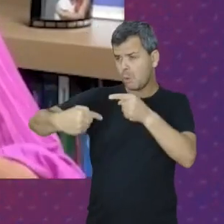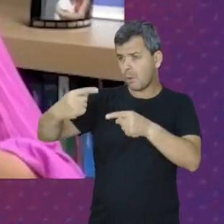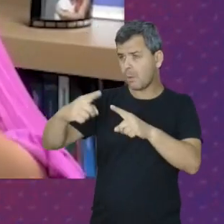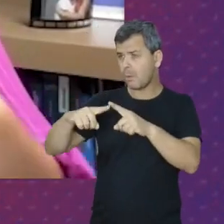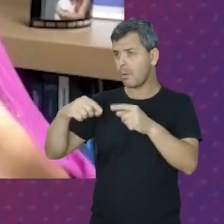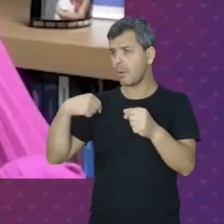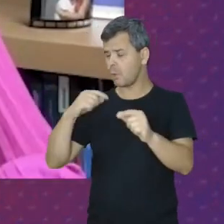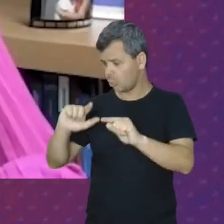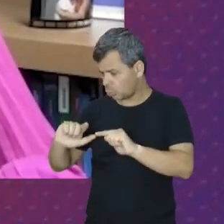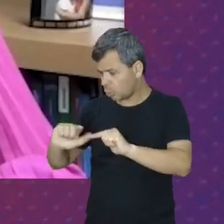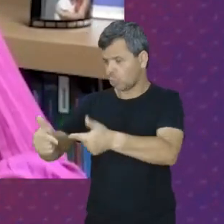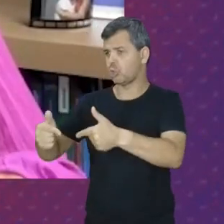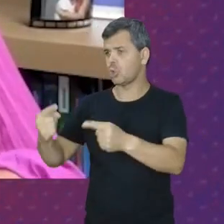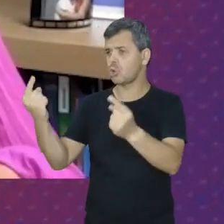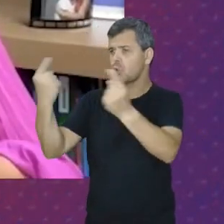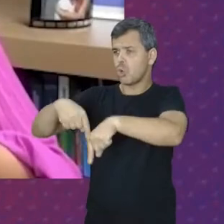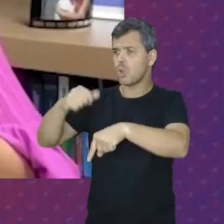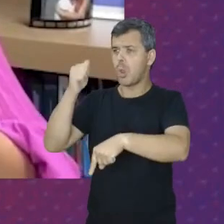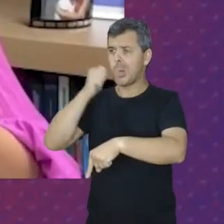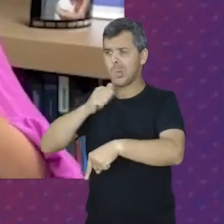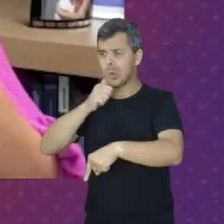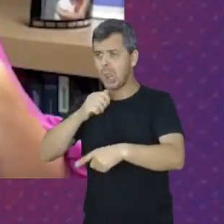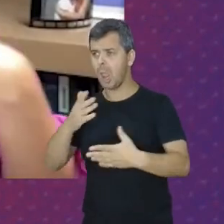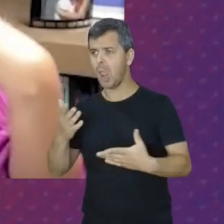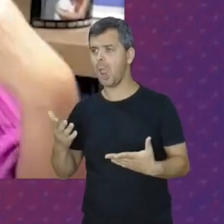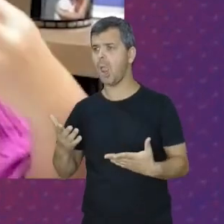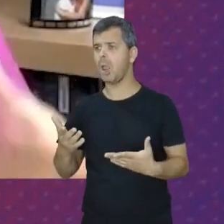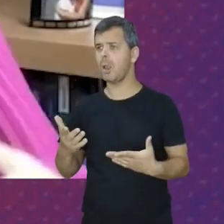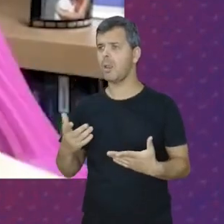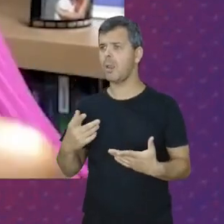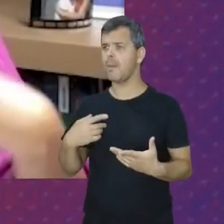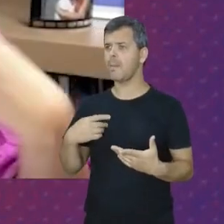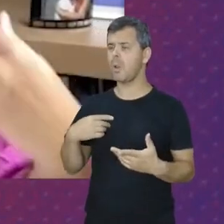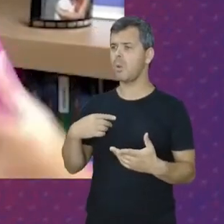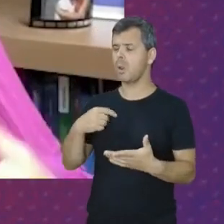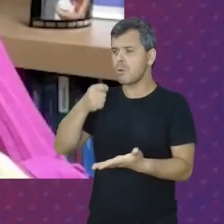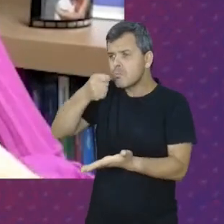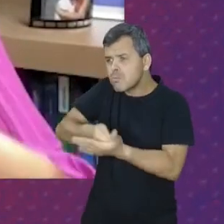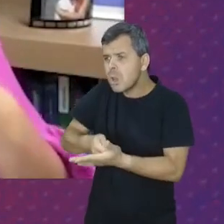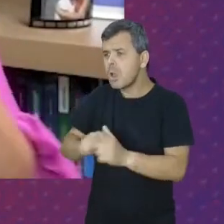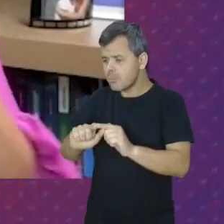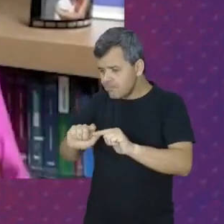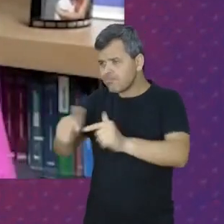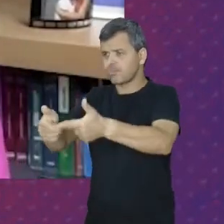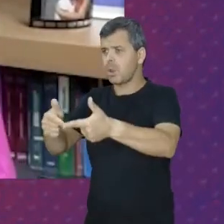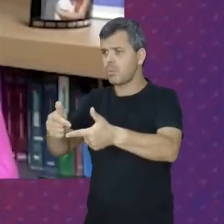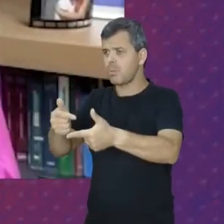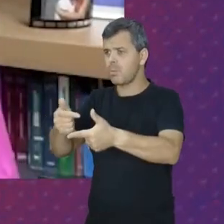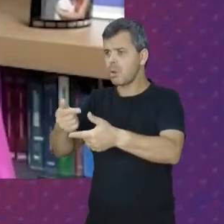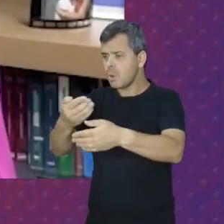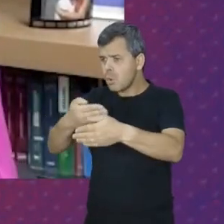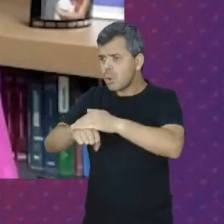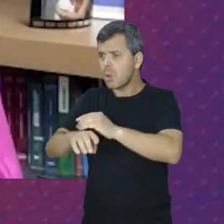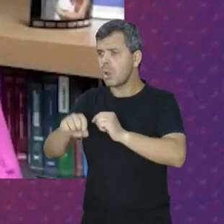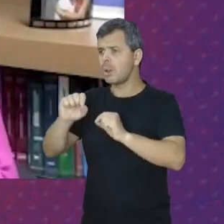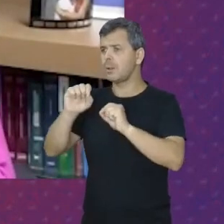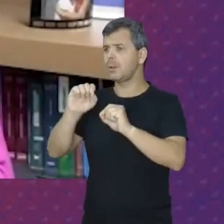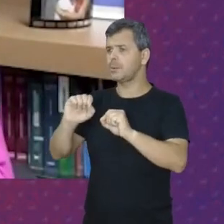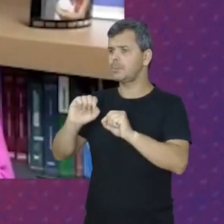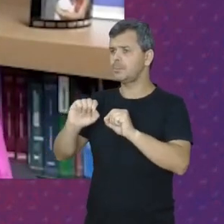do enfrentamento à violência contra as mulheres, na afirmação e na luta para guardar